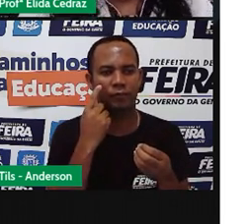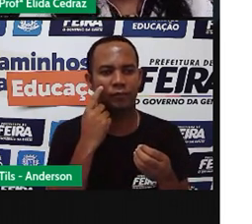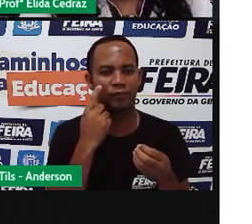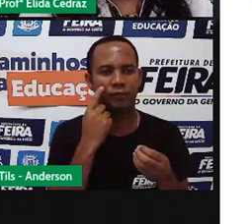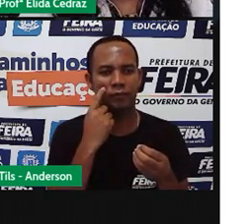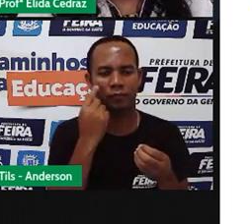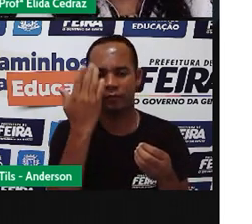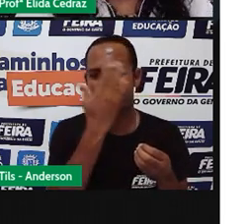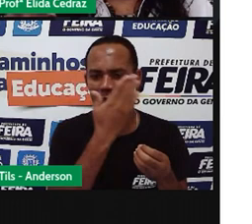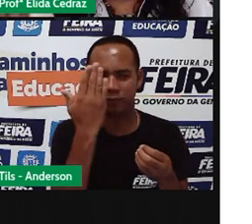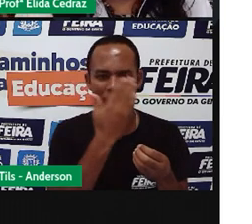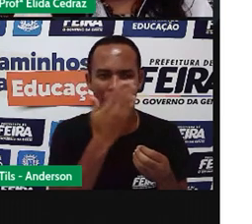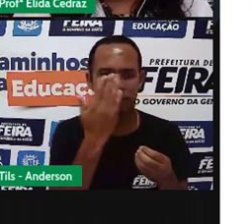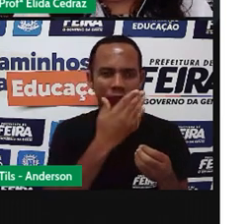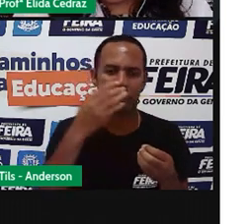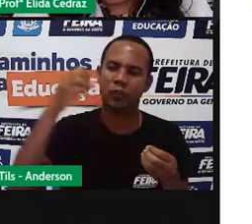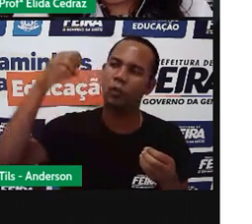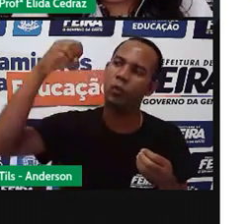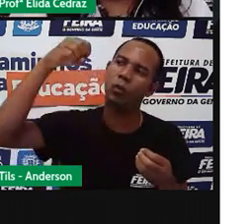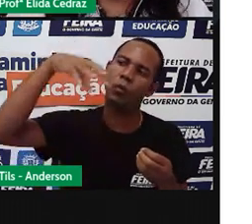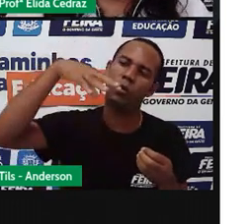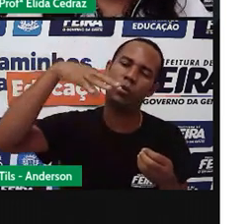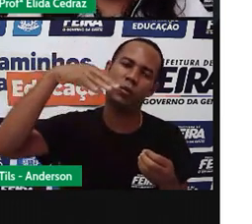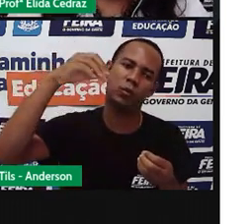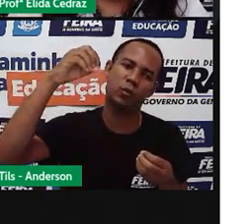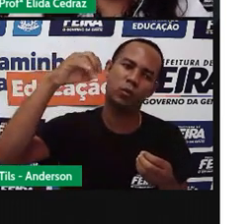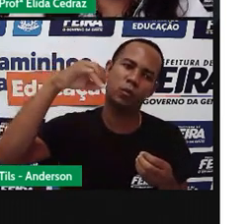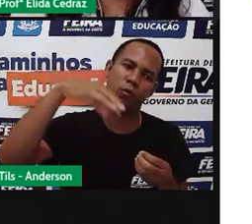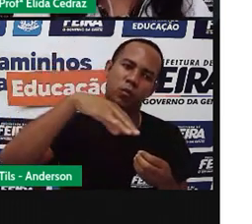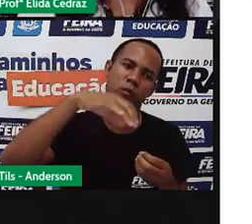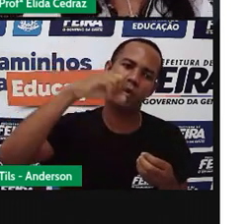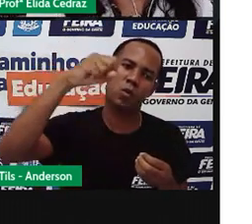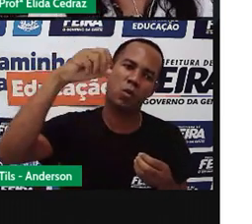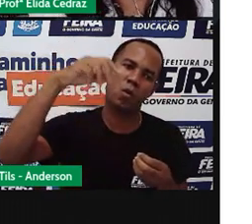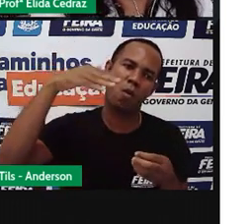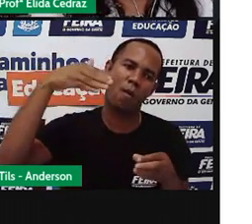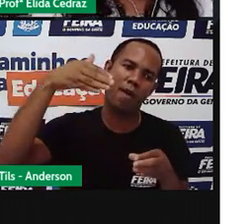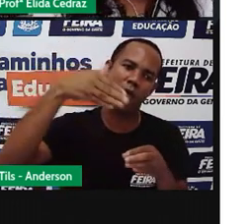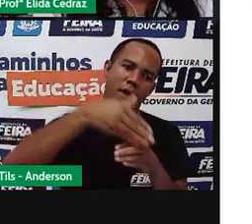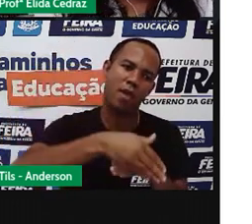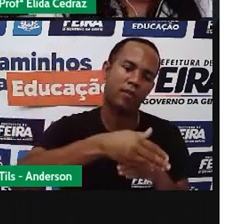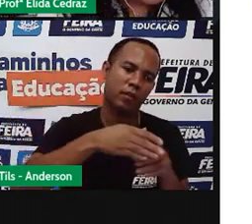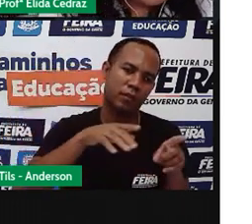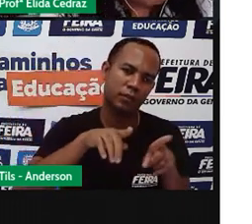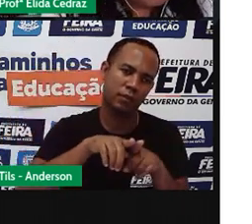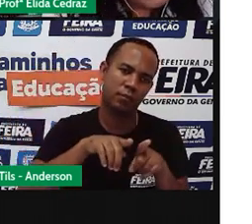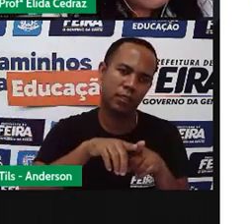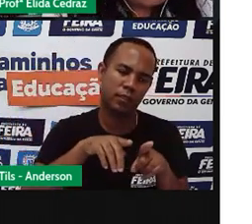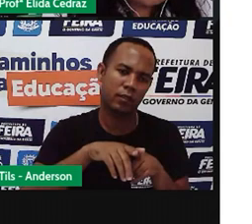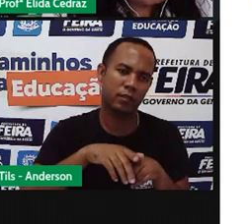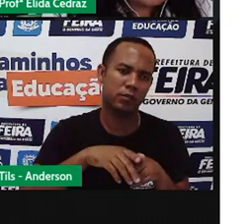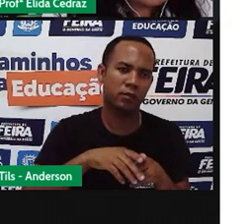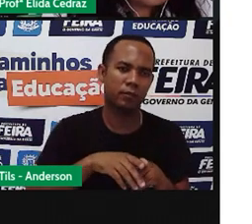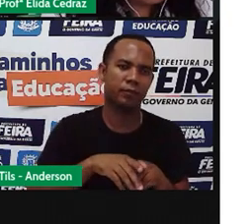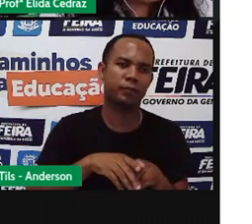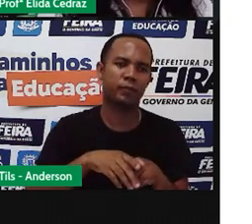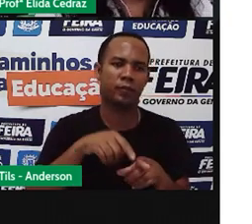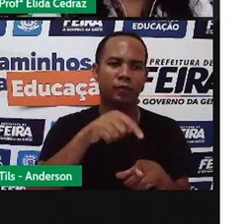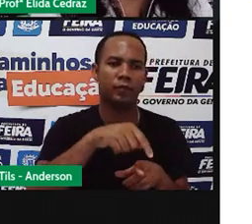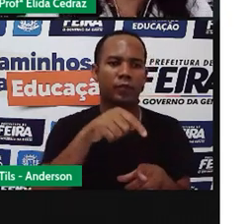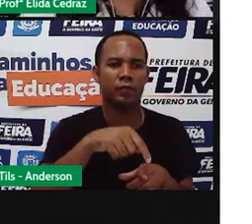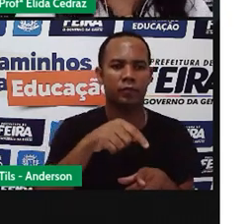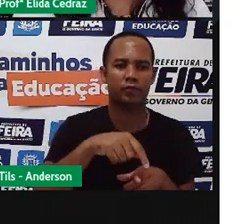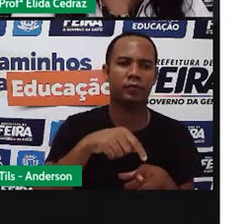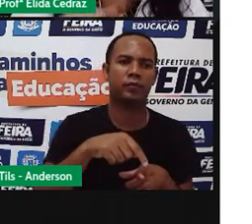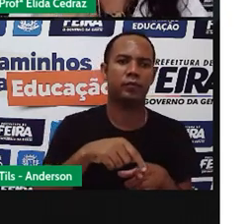Transparente permite que a luz do ambiente ou a luz solar entre, passe por ele, vá para dentro